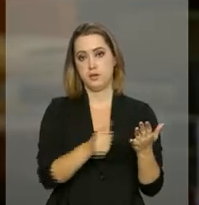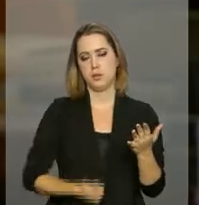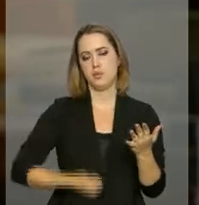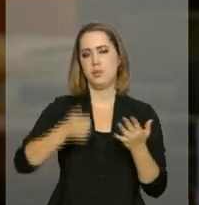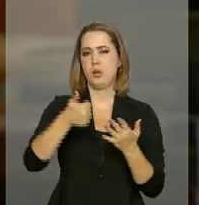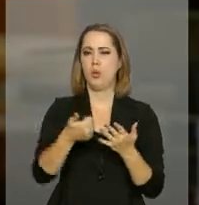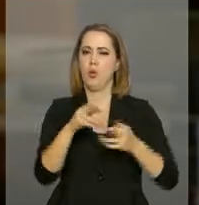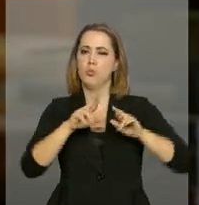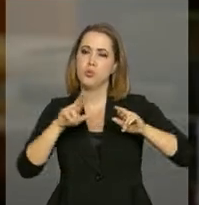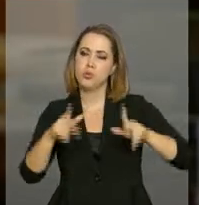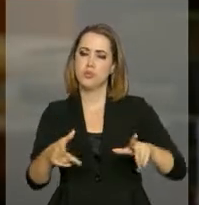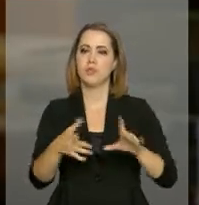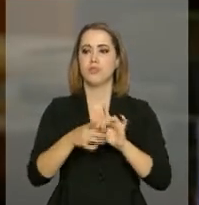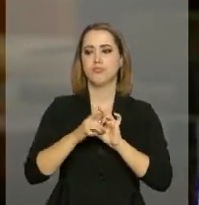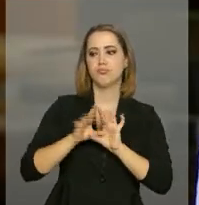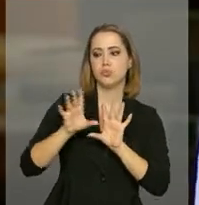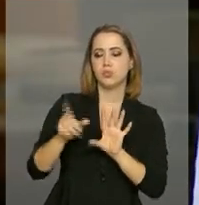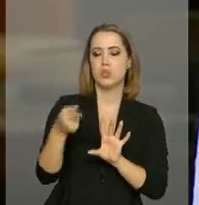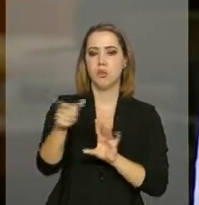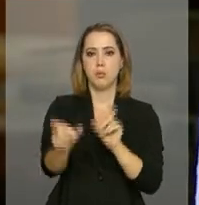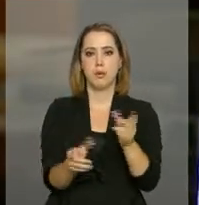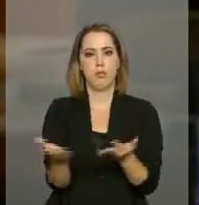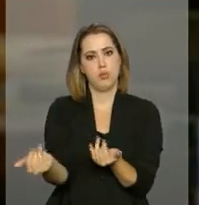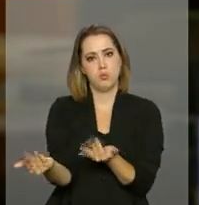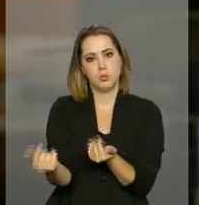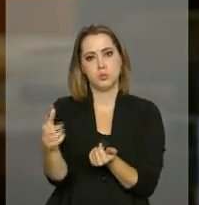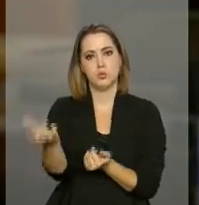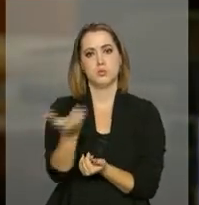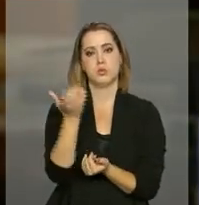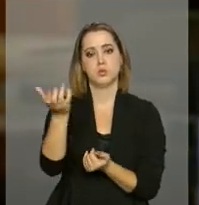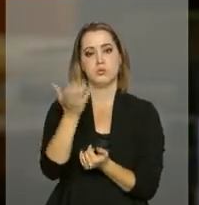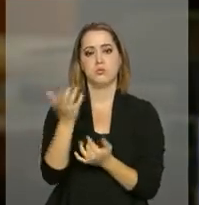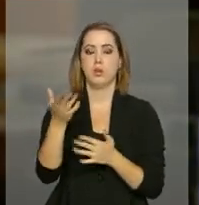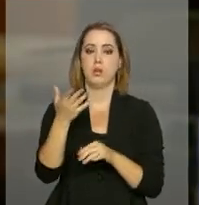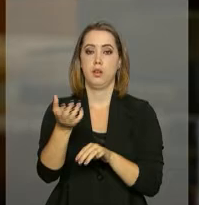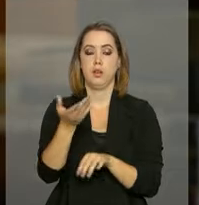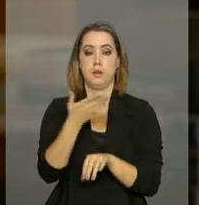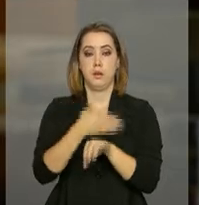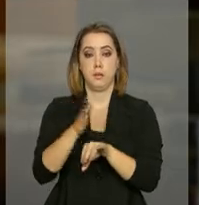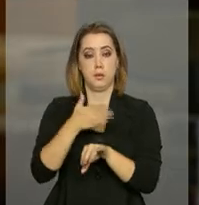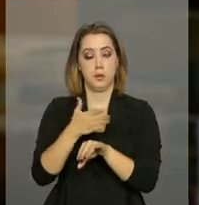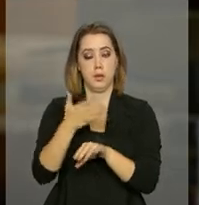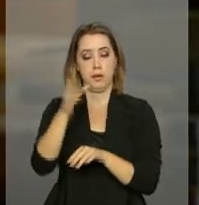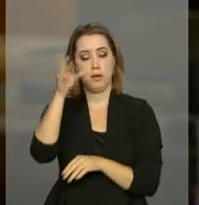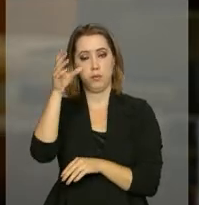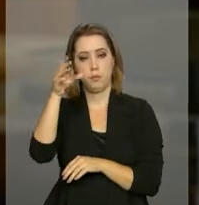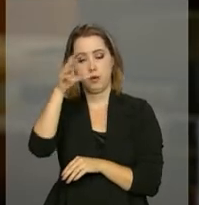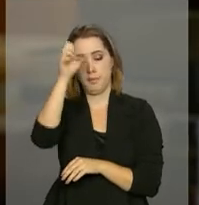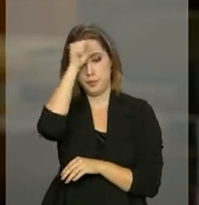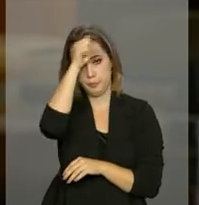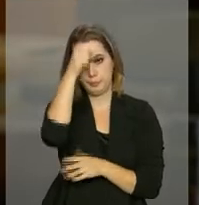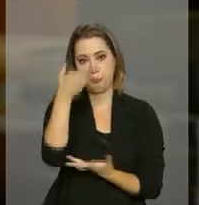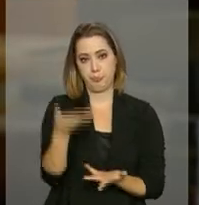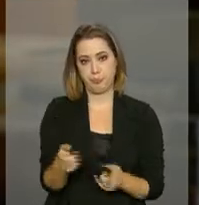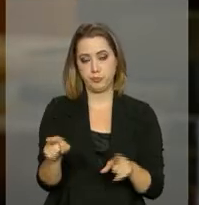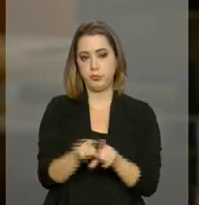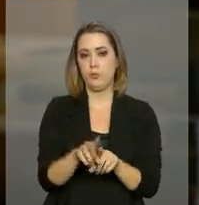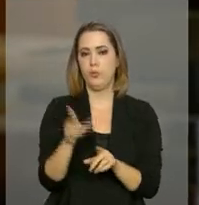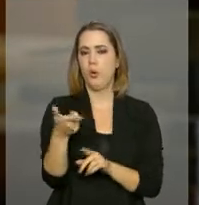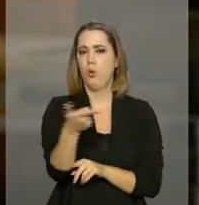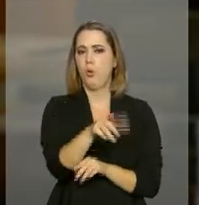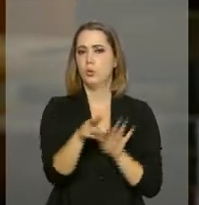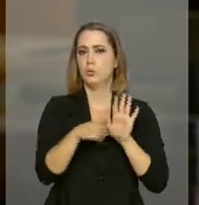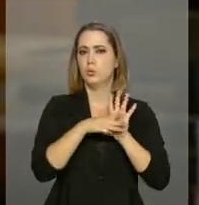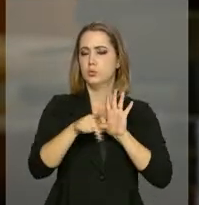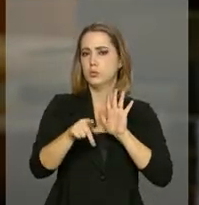ensino médio e mais autonomia para os jovens definirem a sua formação outro ponto interessante da mp é que ela estabelece